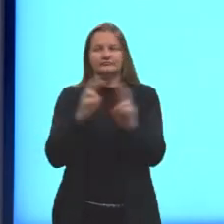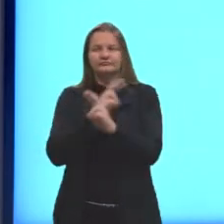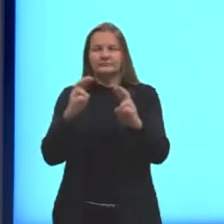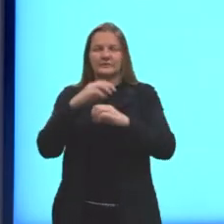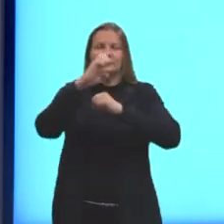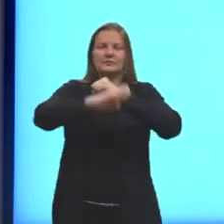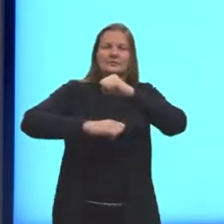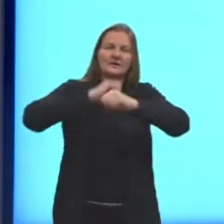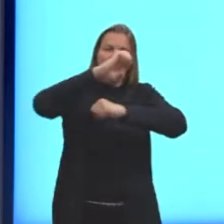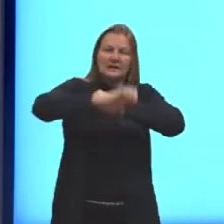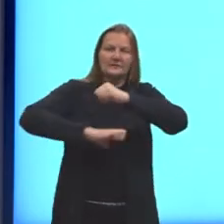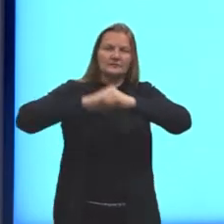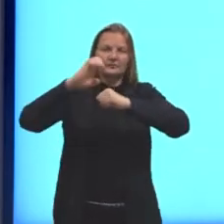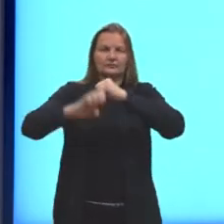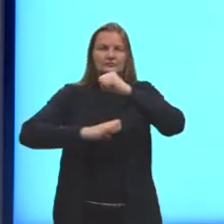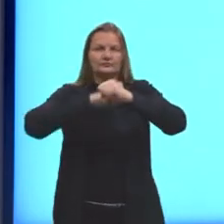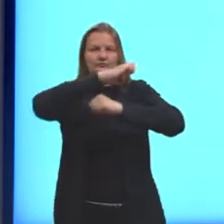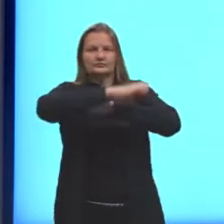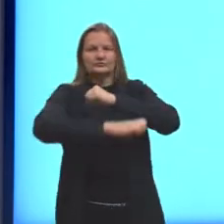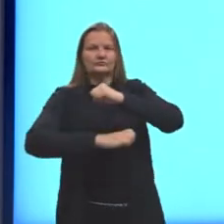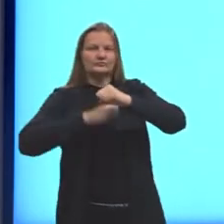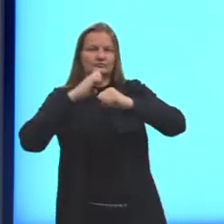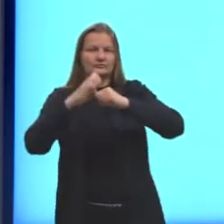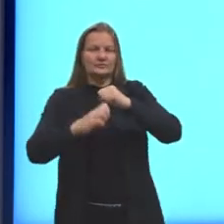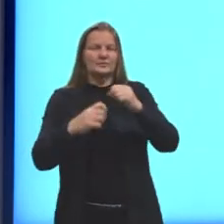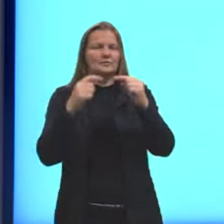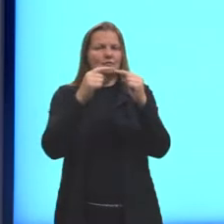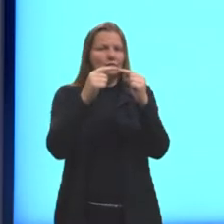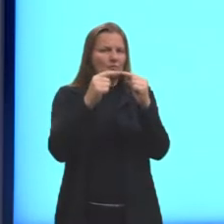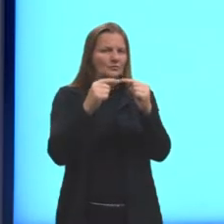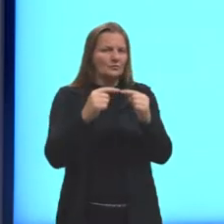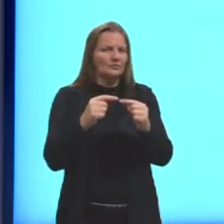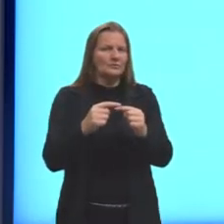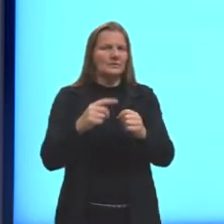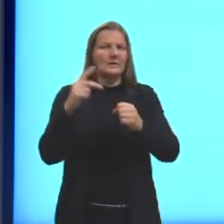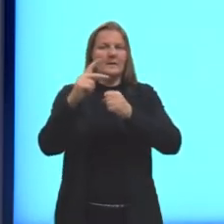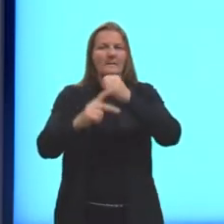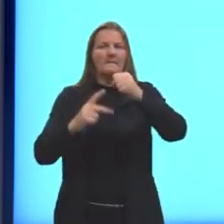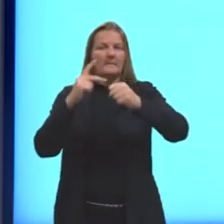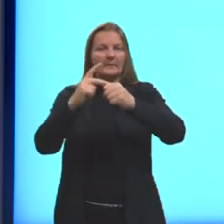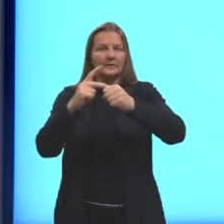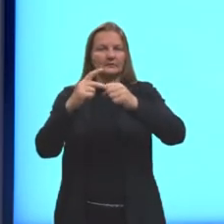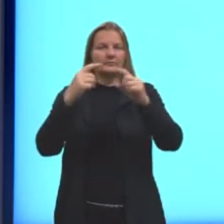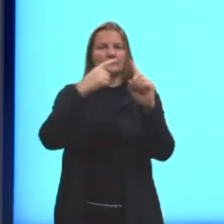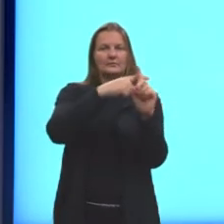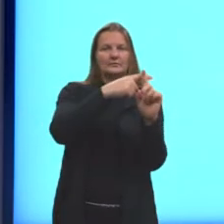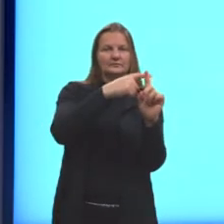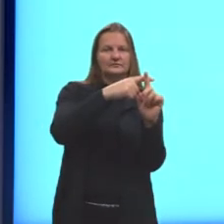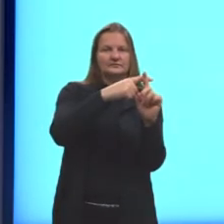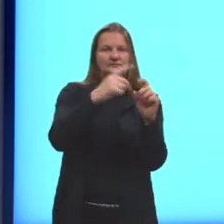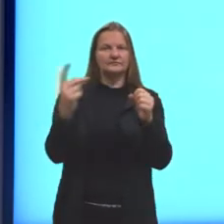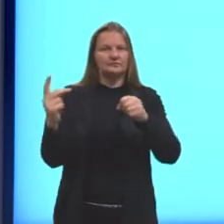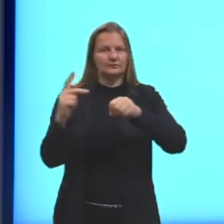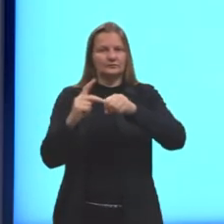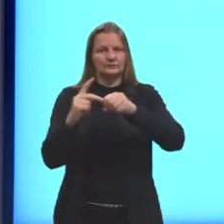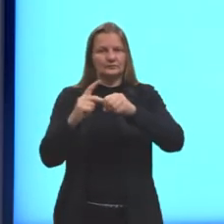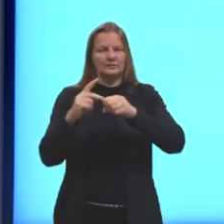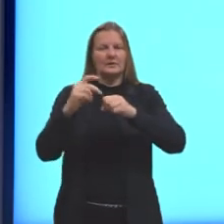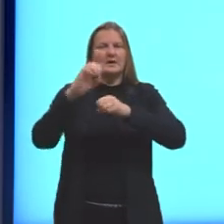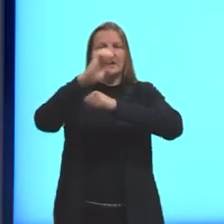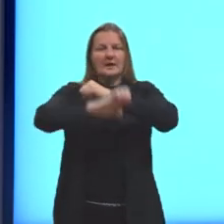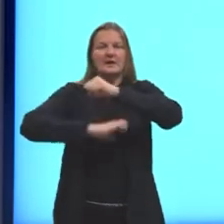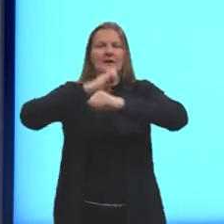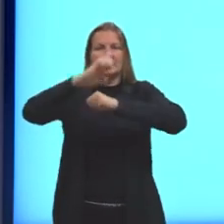átomo então a gente acabou né convencionando o próton como carga positiva certo e o